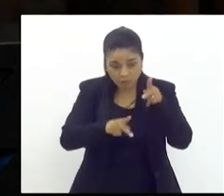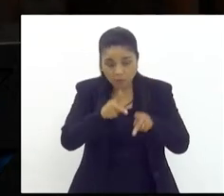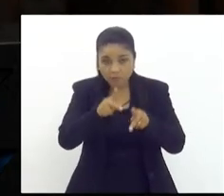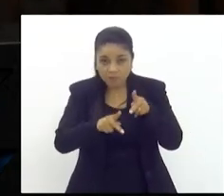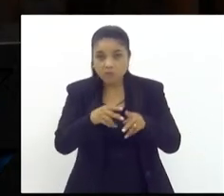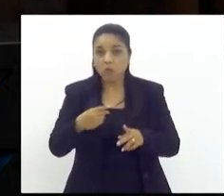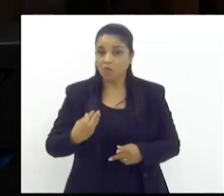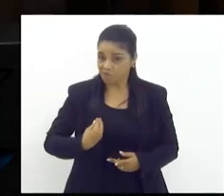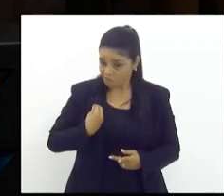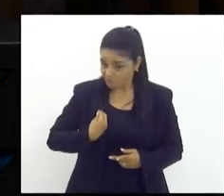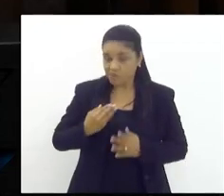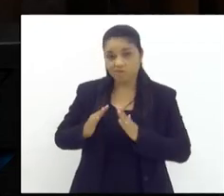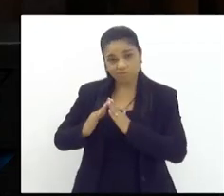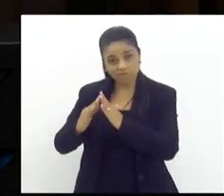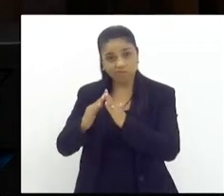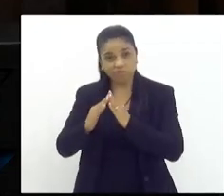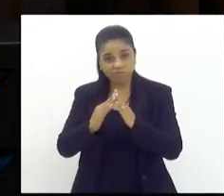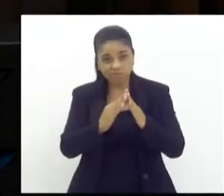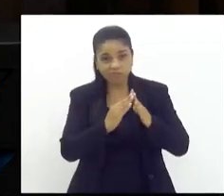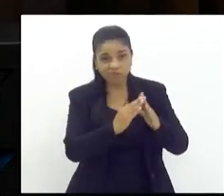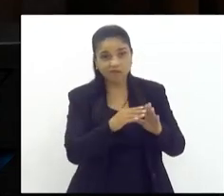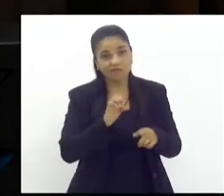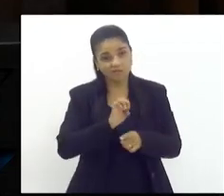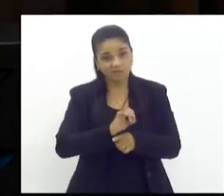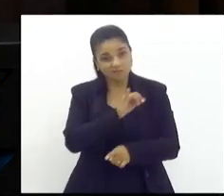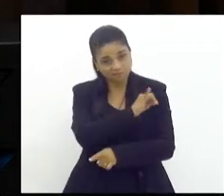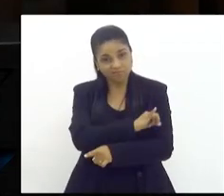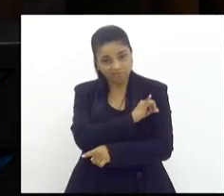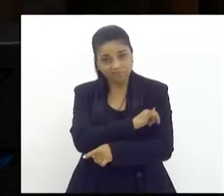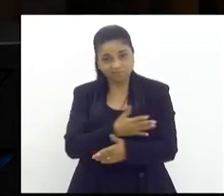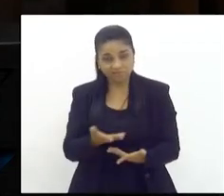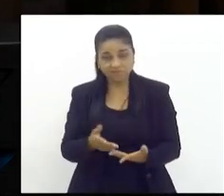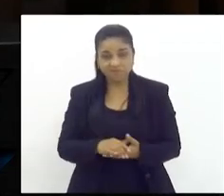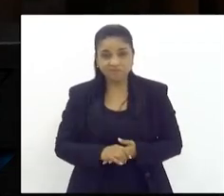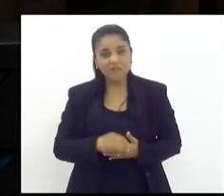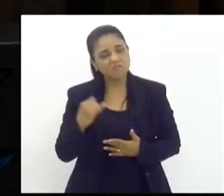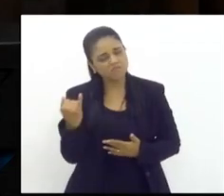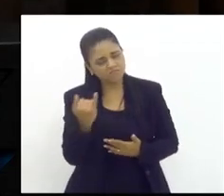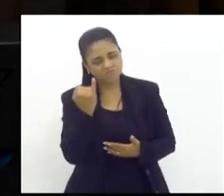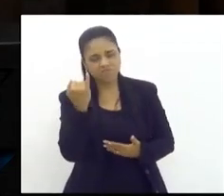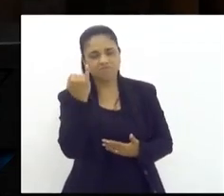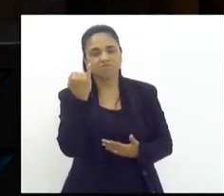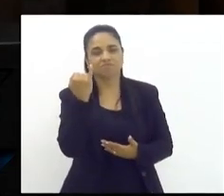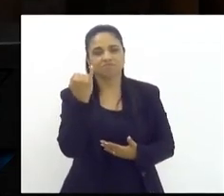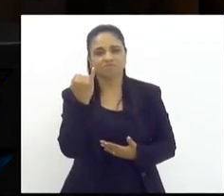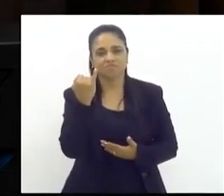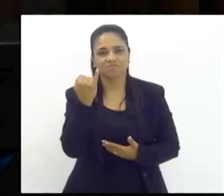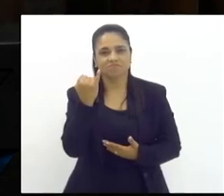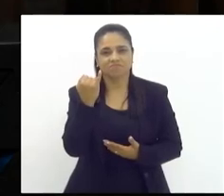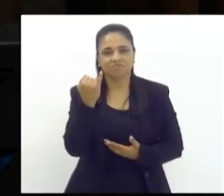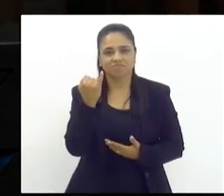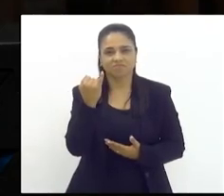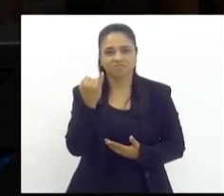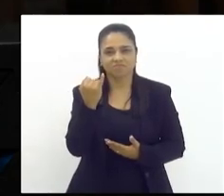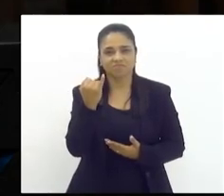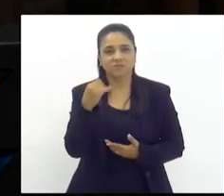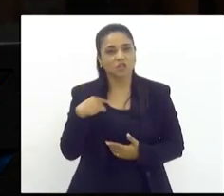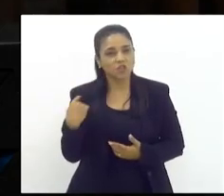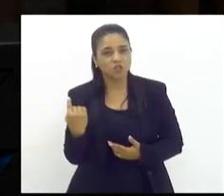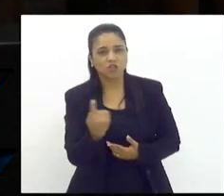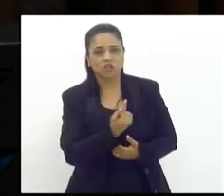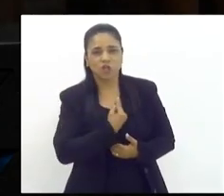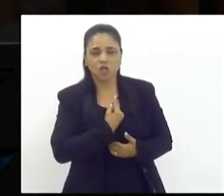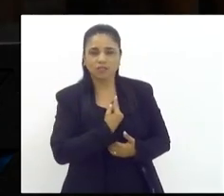vivem favelas e do Rio de Janeiro então é importante dizer e quando nós